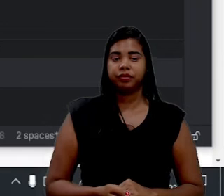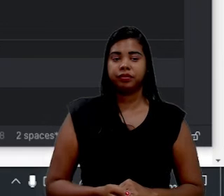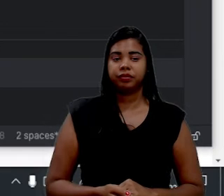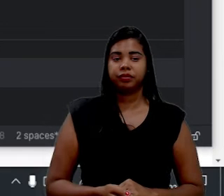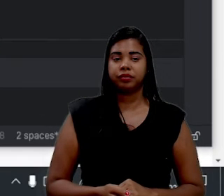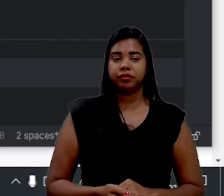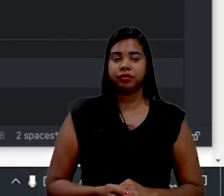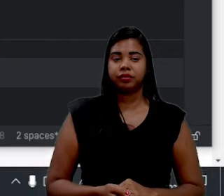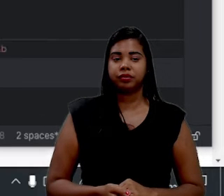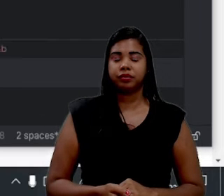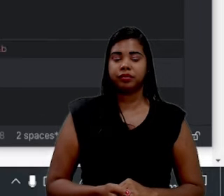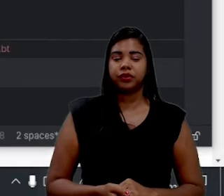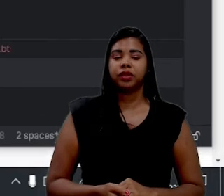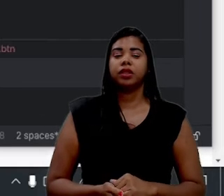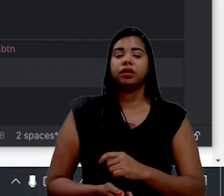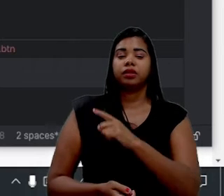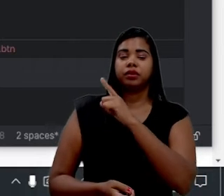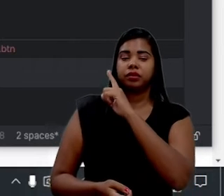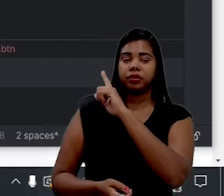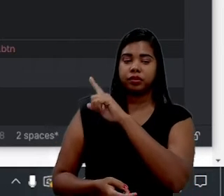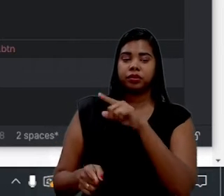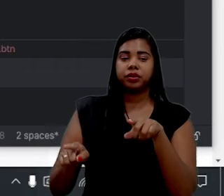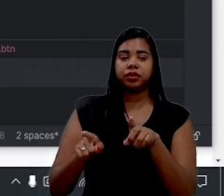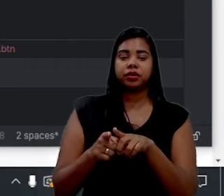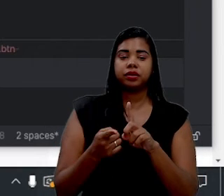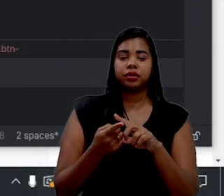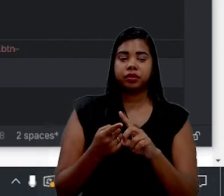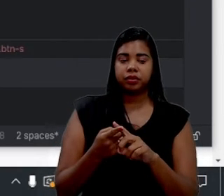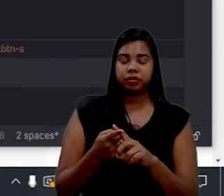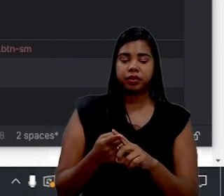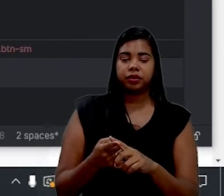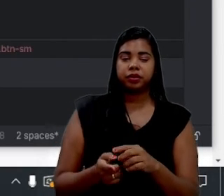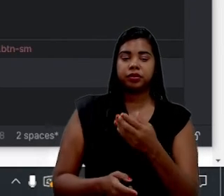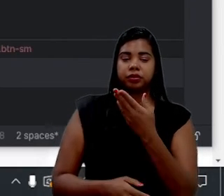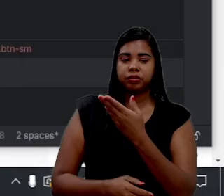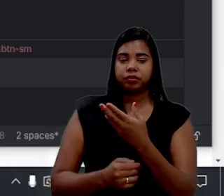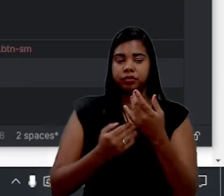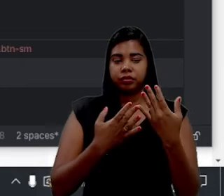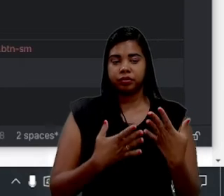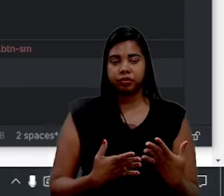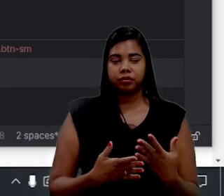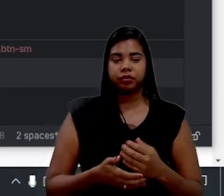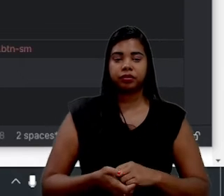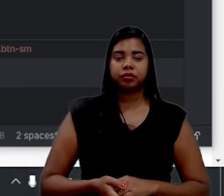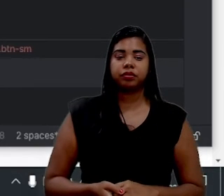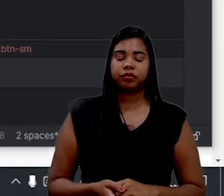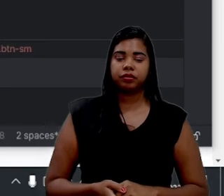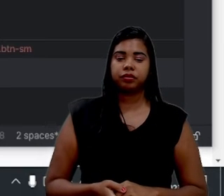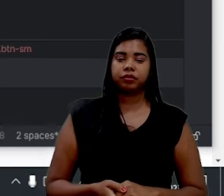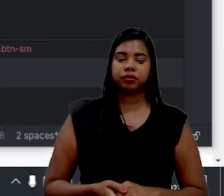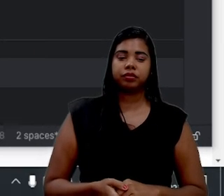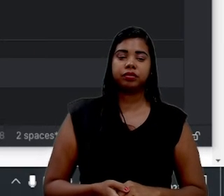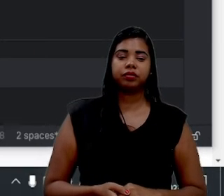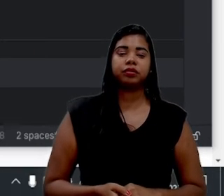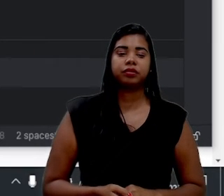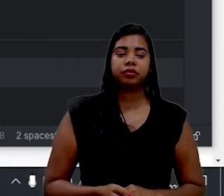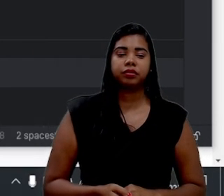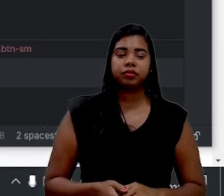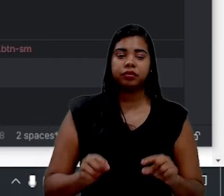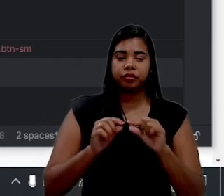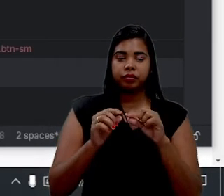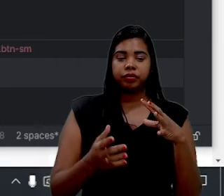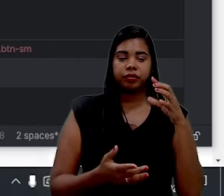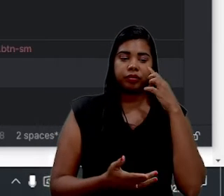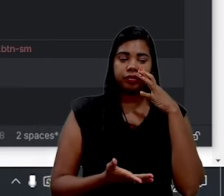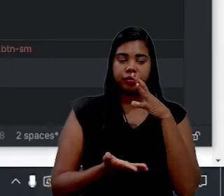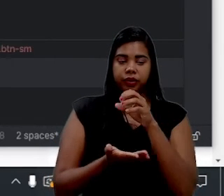A gente vai colocar botões aqui de voltar. A gente vai colocar botão também de submeter, de salvar,